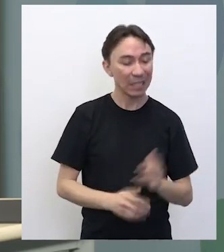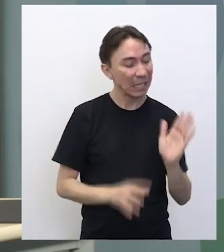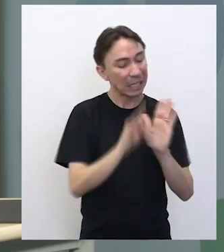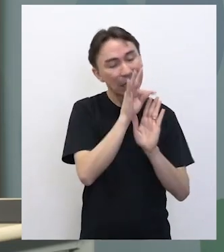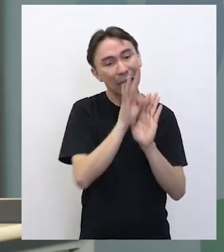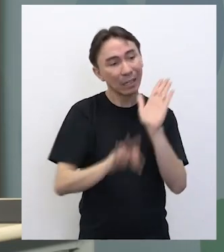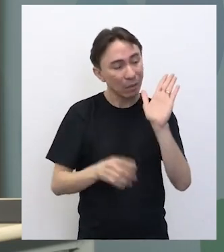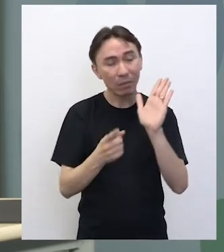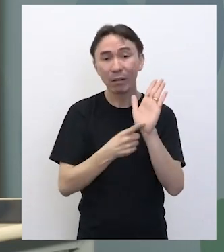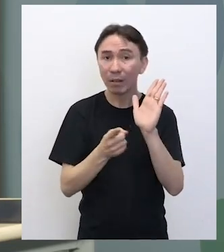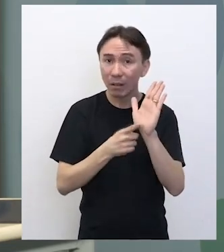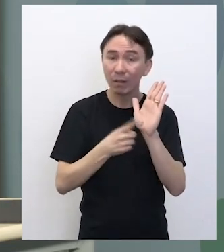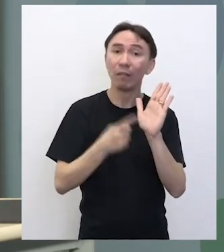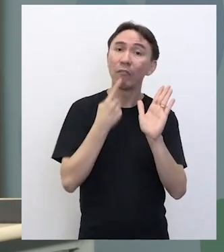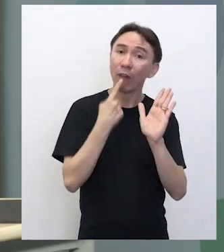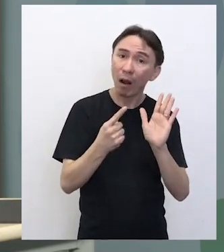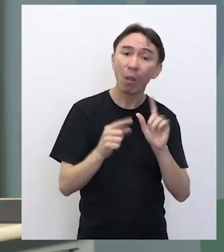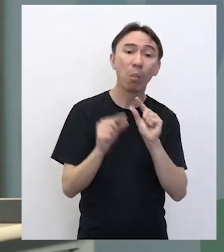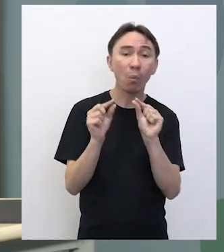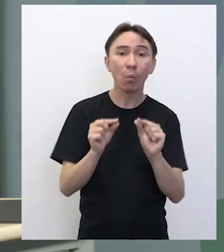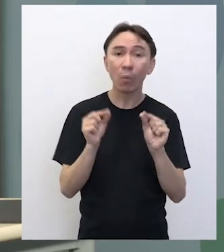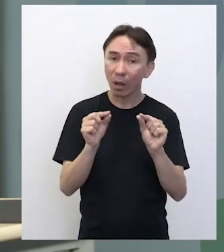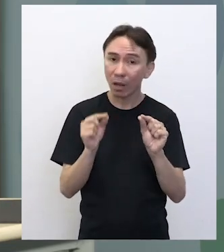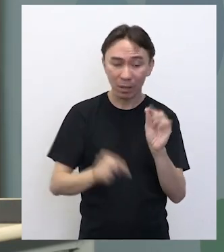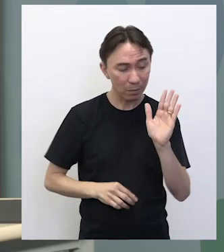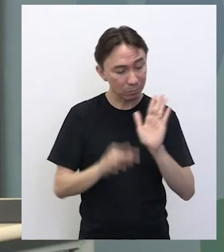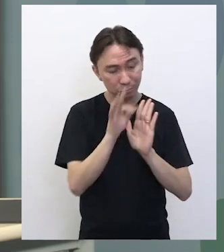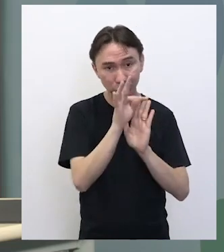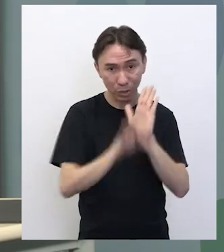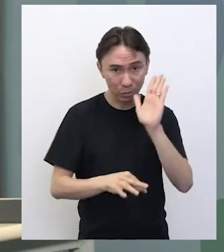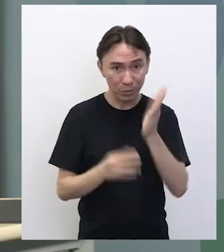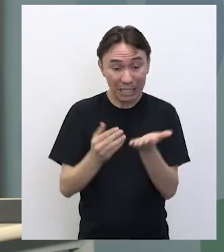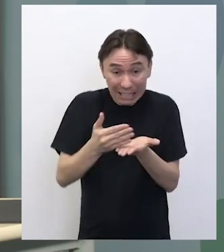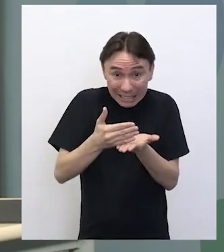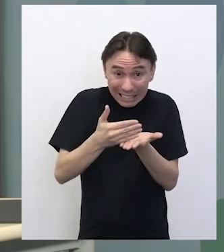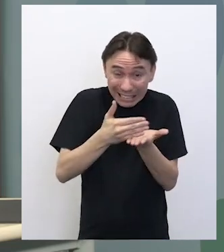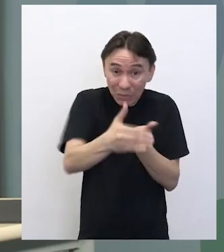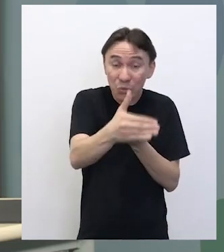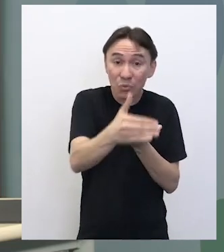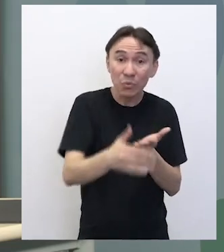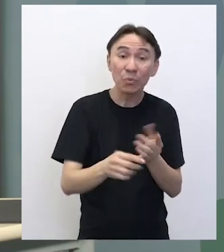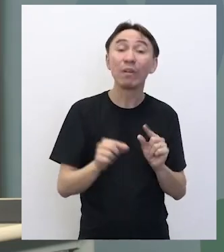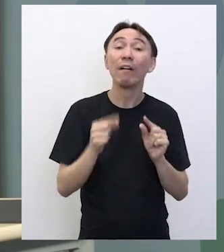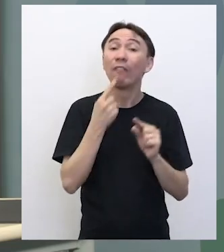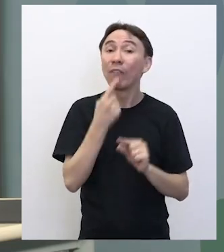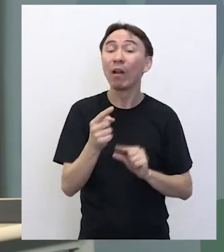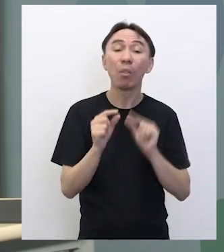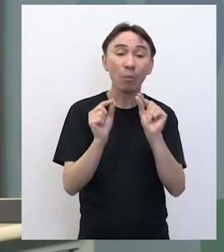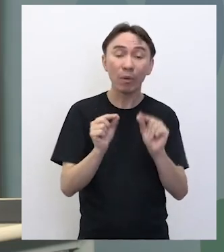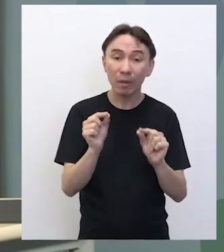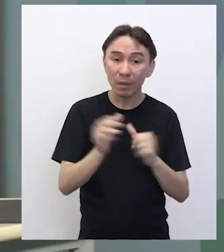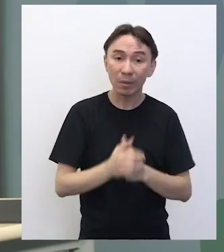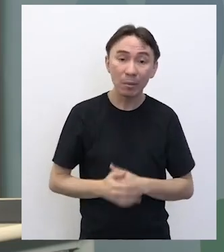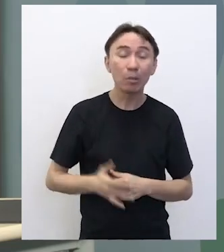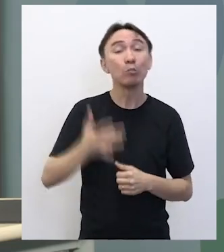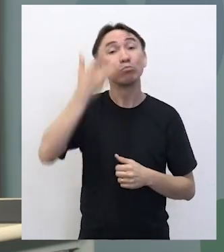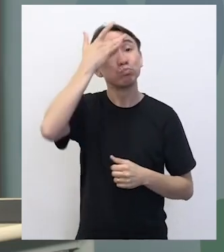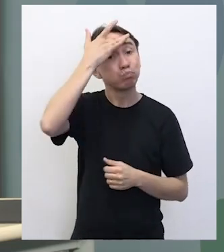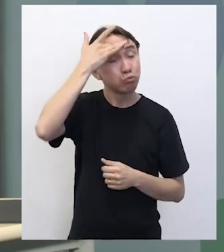gente, no início, né, do seu texto, ele traz para a gente a ideia de que todo homem